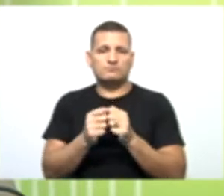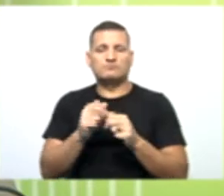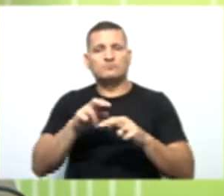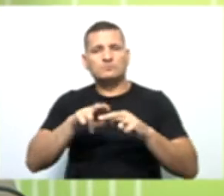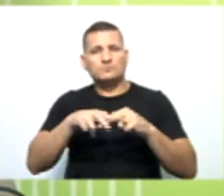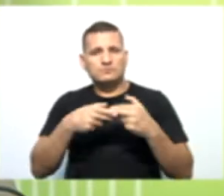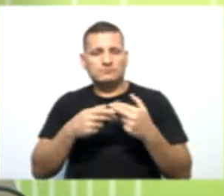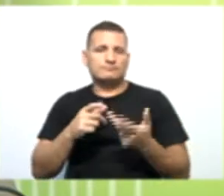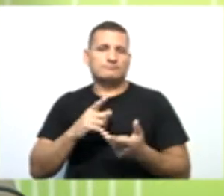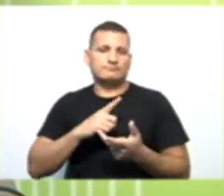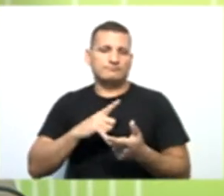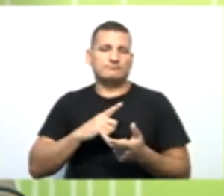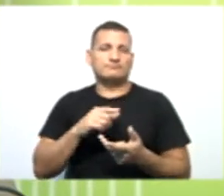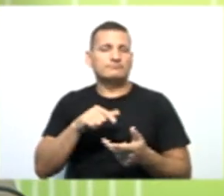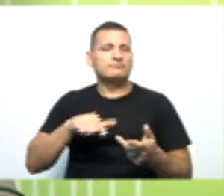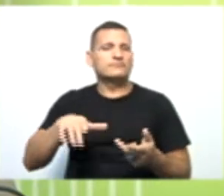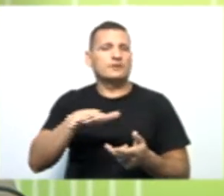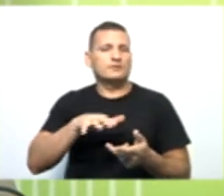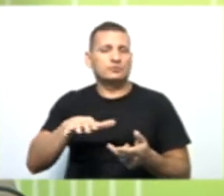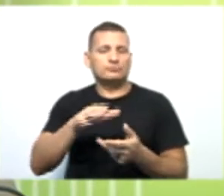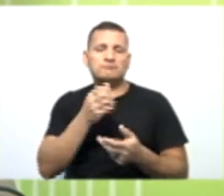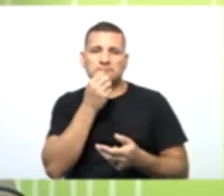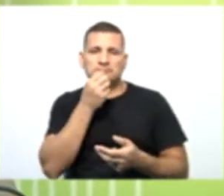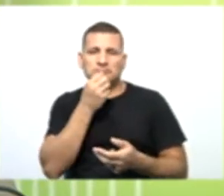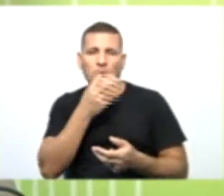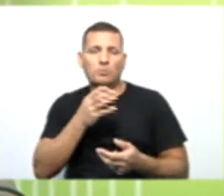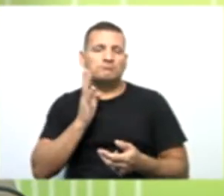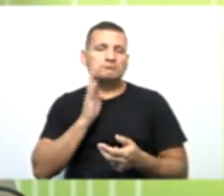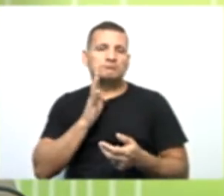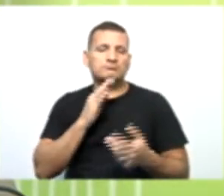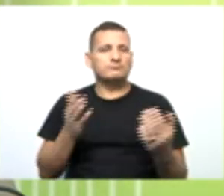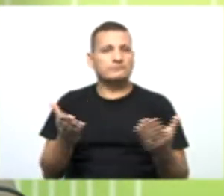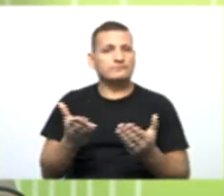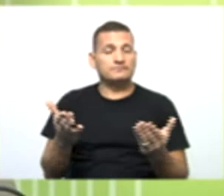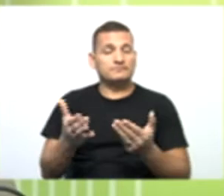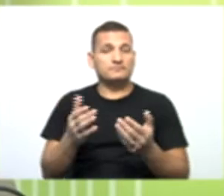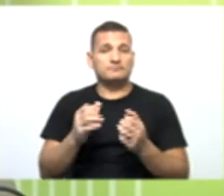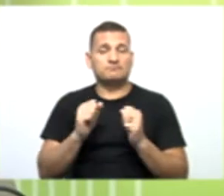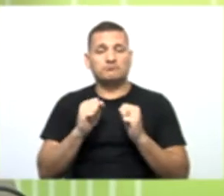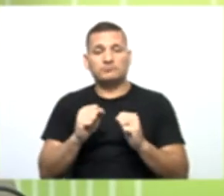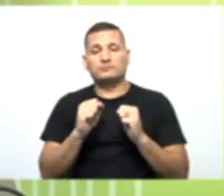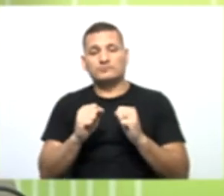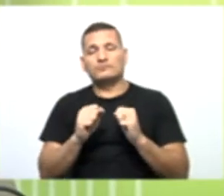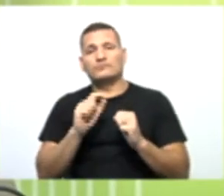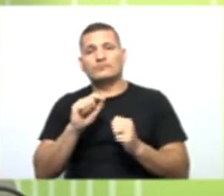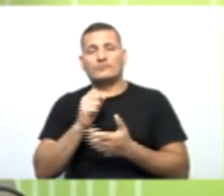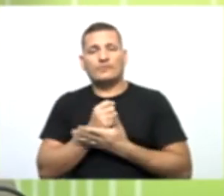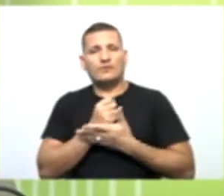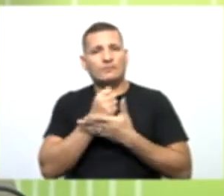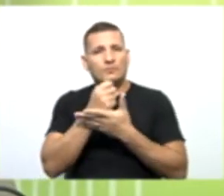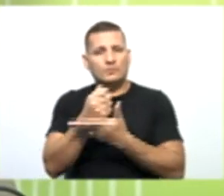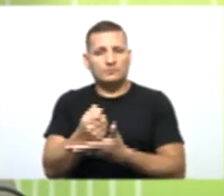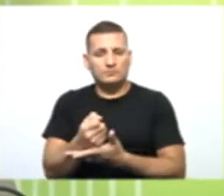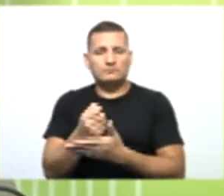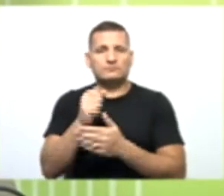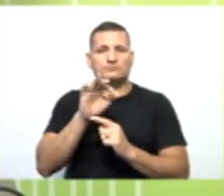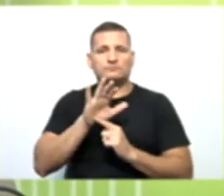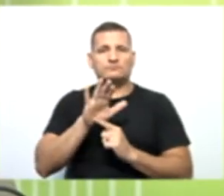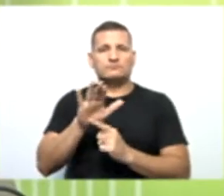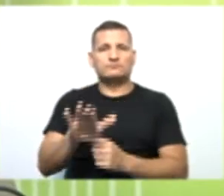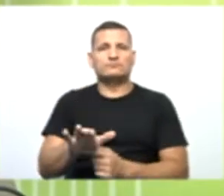gente tem um ambiente bacana hoje em dia, que pode apoiar e